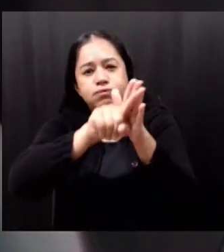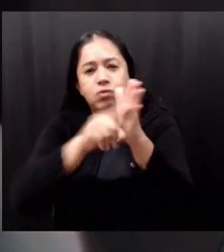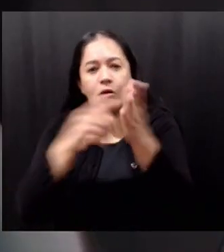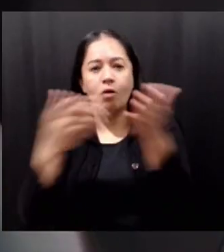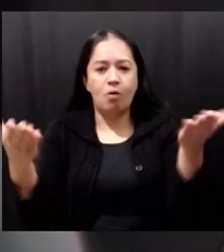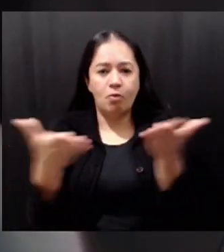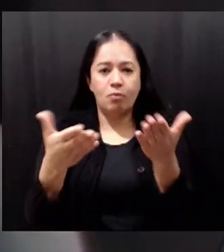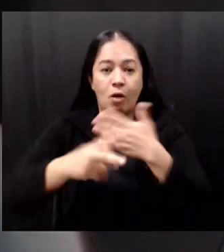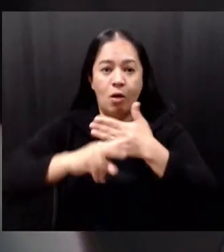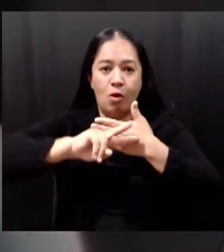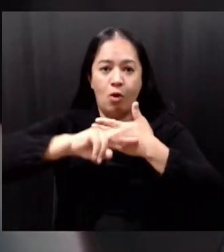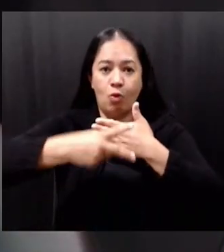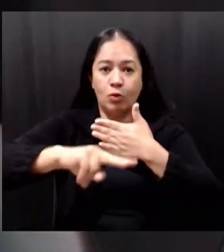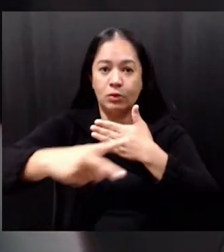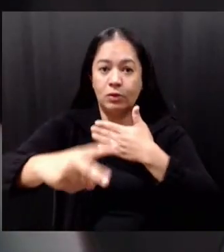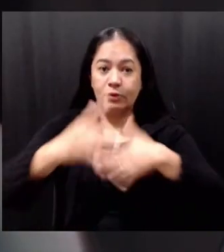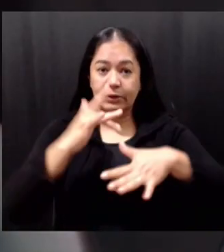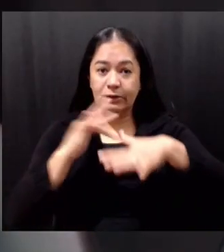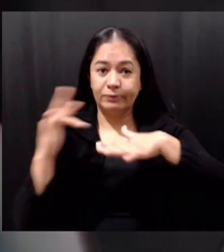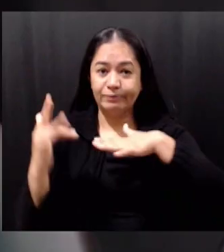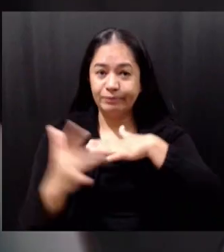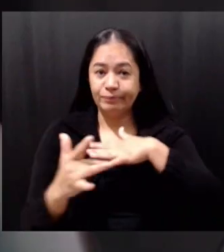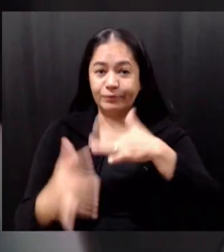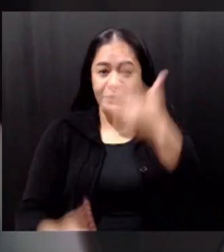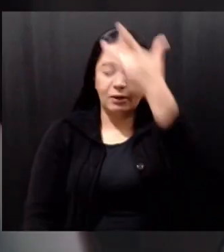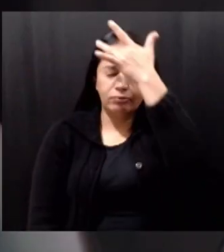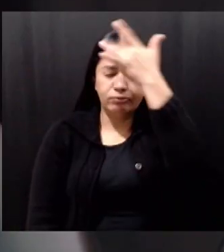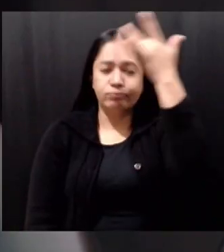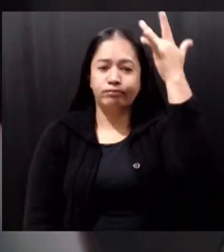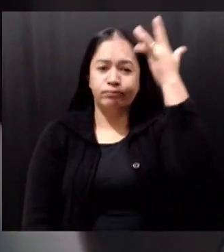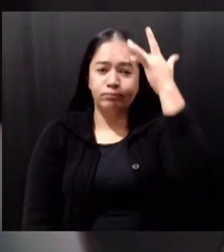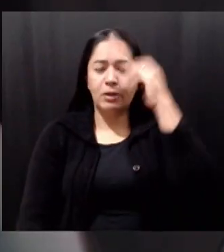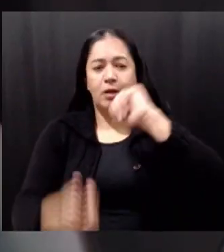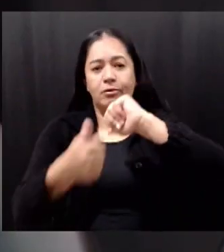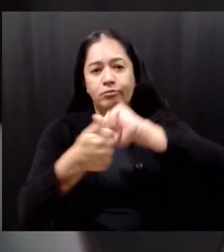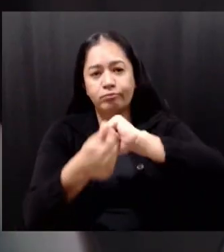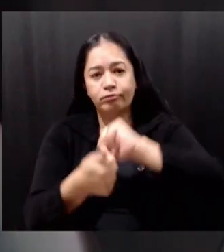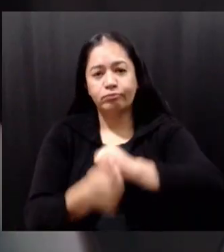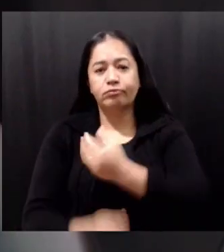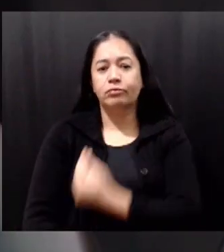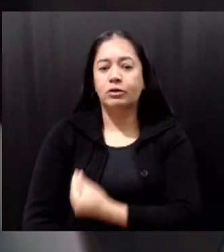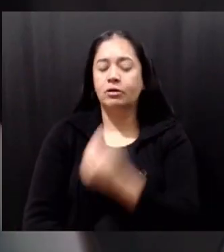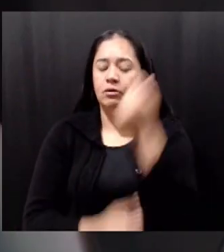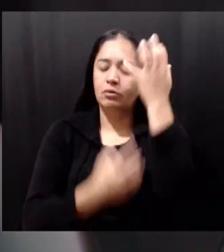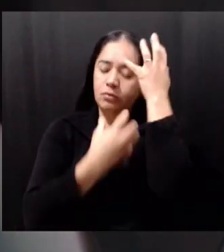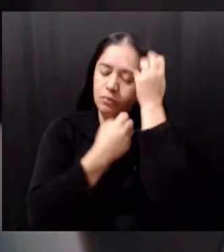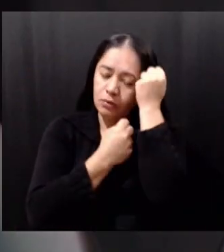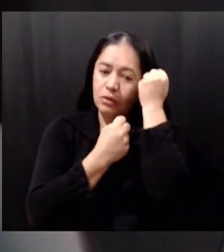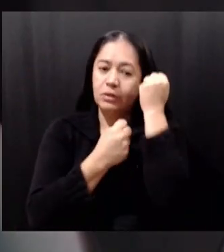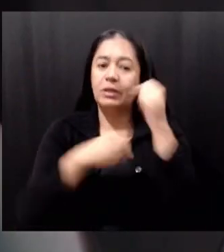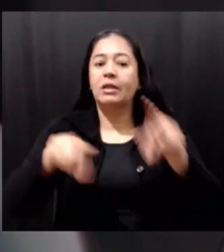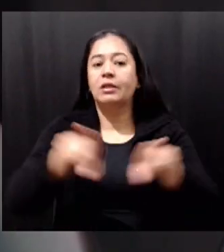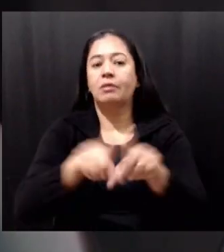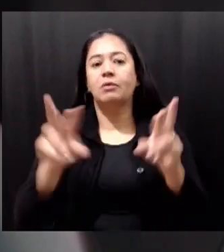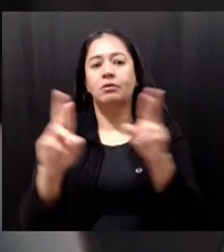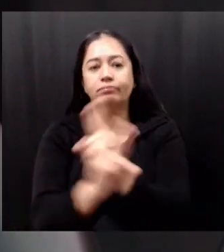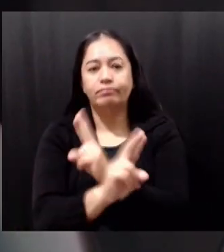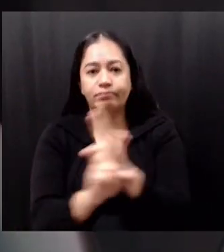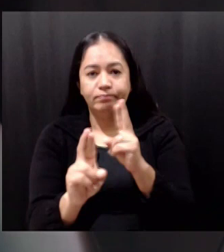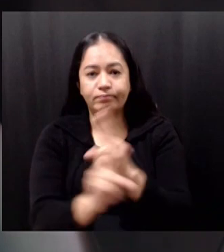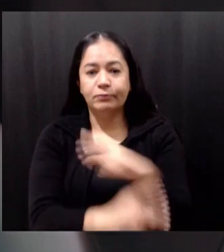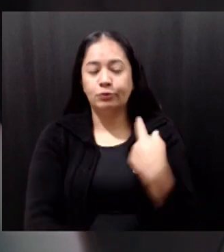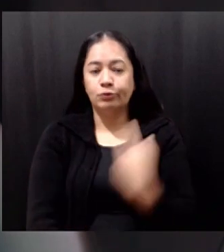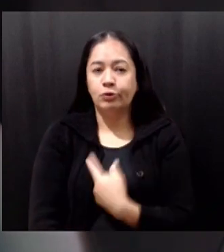redes sociais na saúde mental, na qualidade de vida, no sono e nas próprias relações sociais, nós vamos entender que,